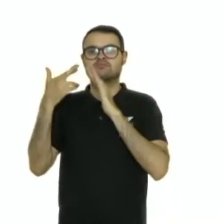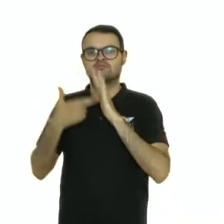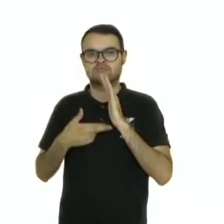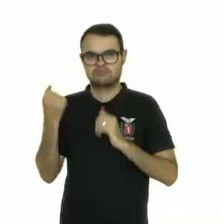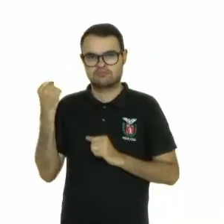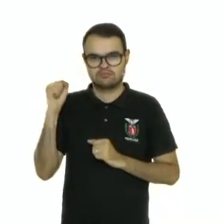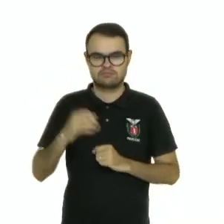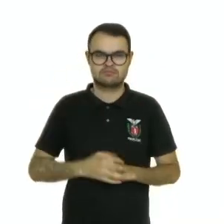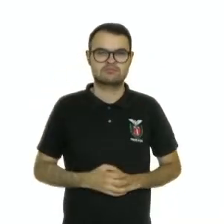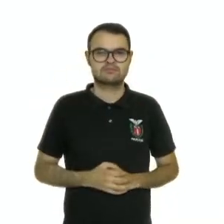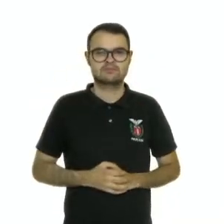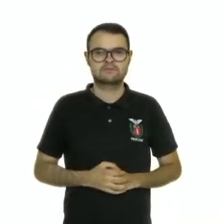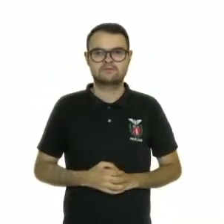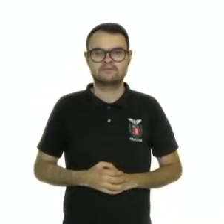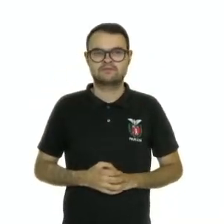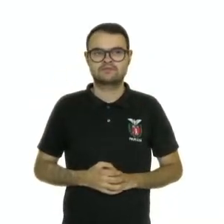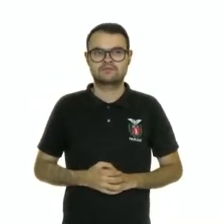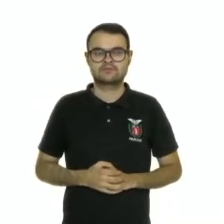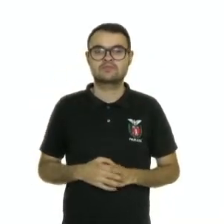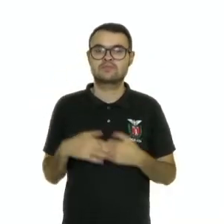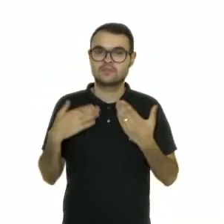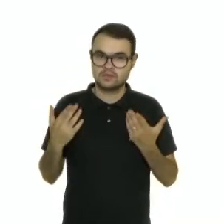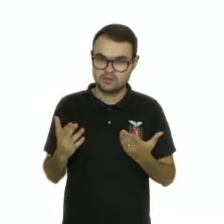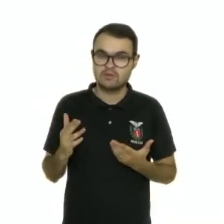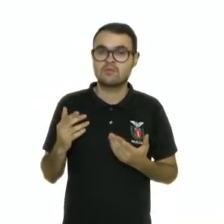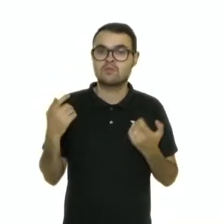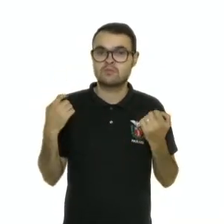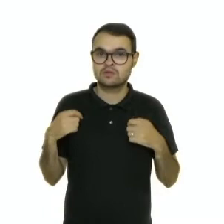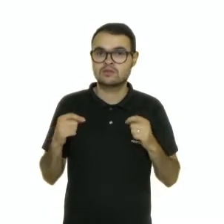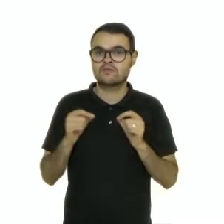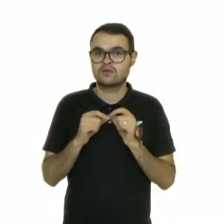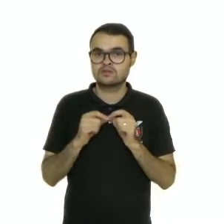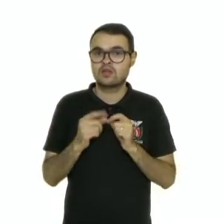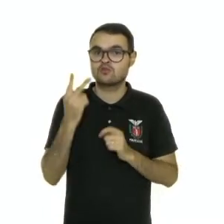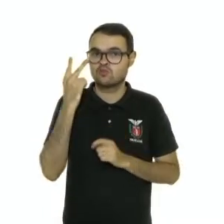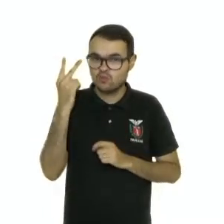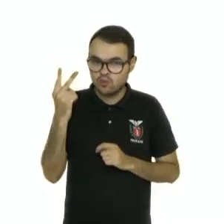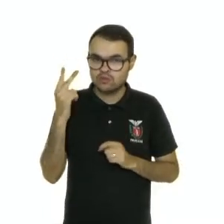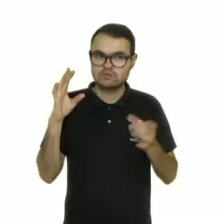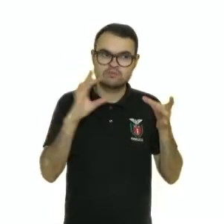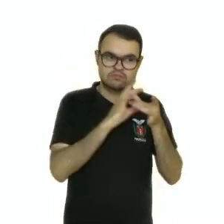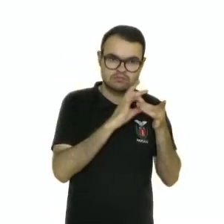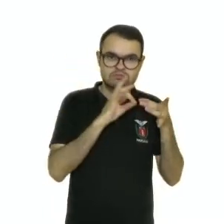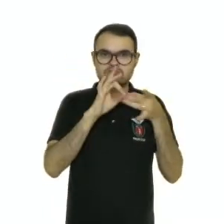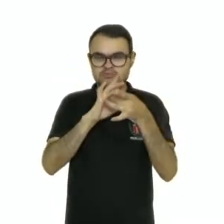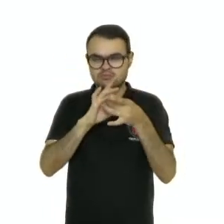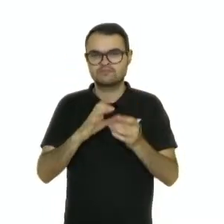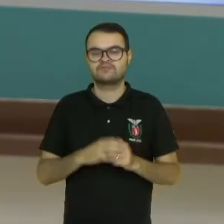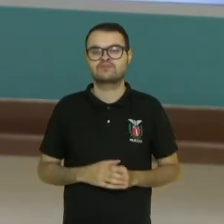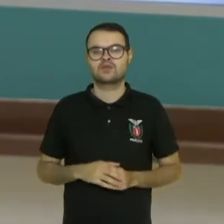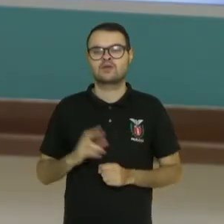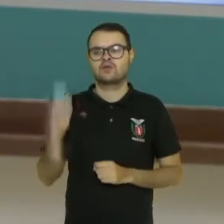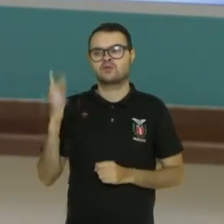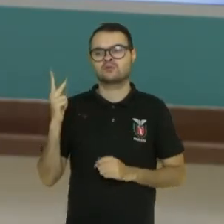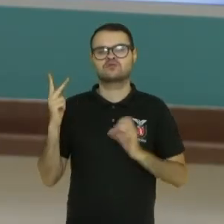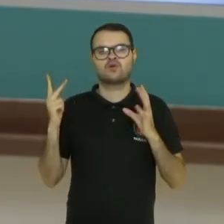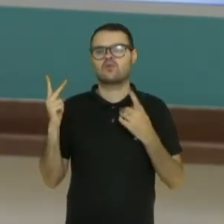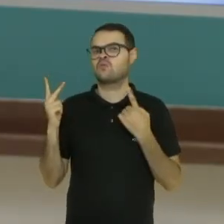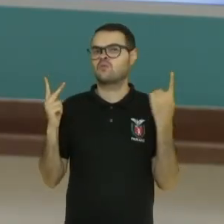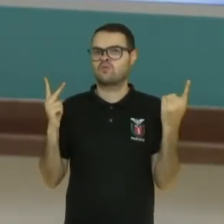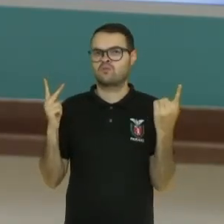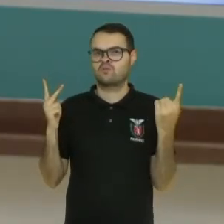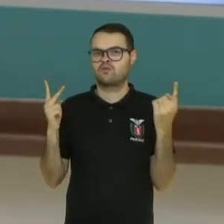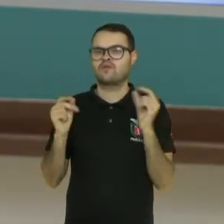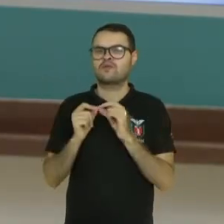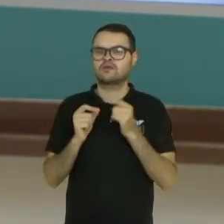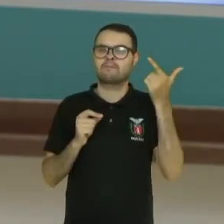o octeto, tá? Então, ele vai fazer duas ligações químicas. Já o hidrogênio, ele só tem um elétron e vai fazer